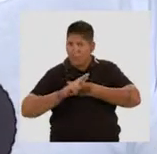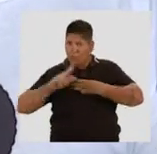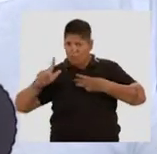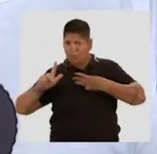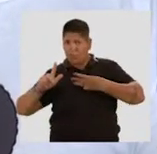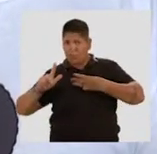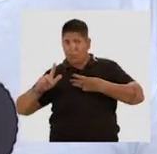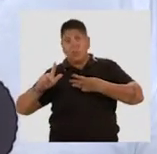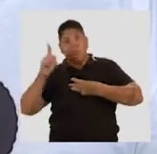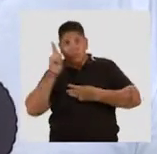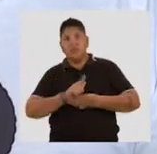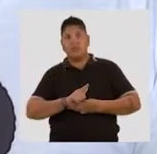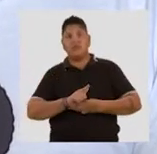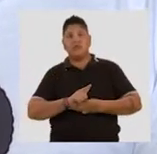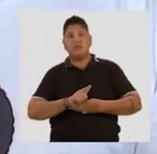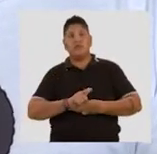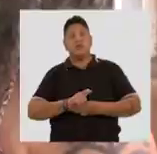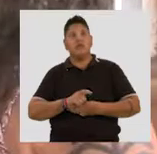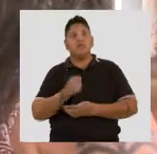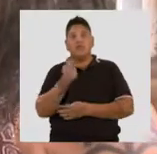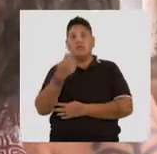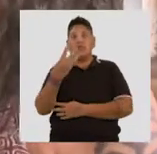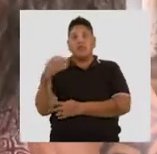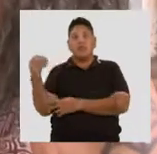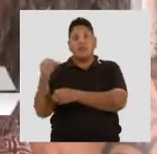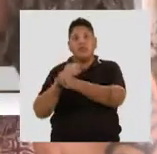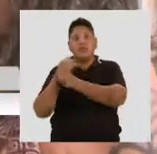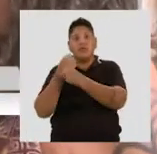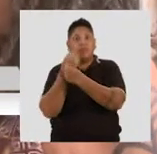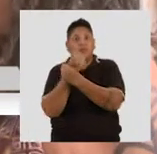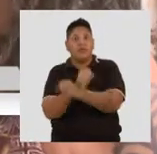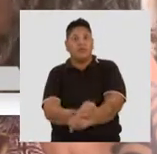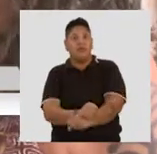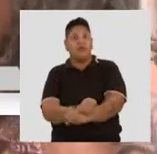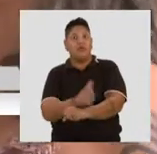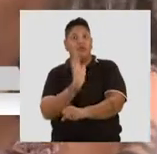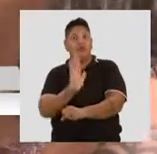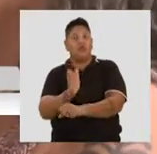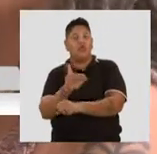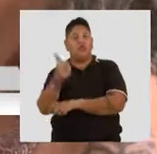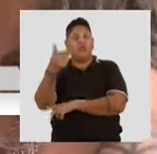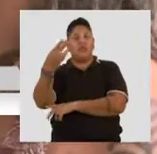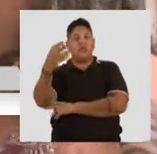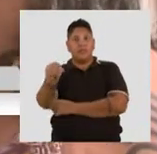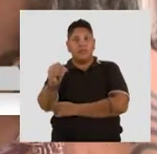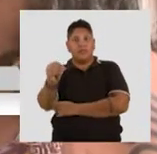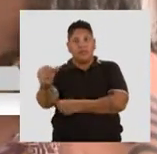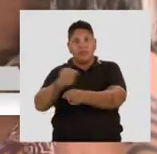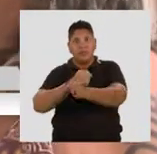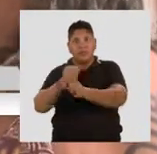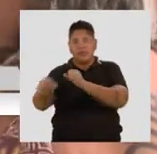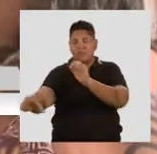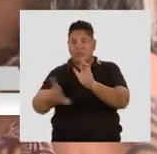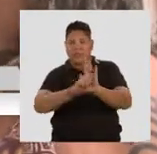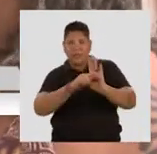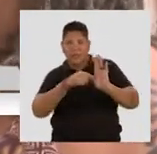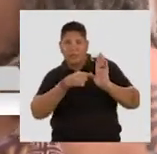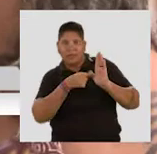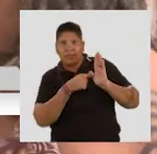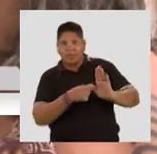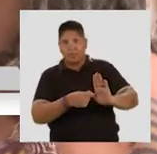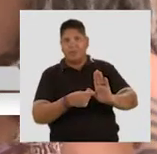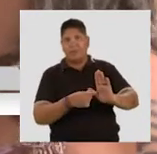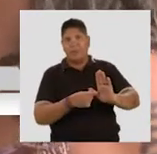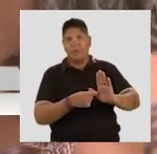funções diferentes, certo? Para dar conta. Quase 400 anos de escravismo. Vai fazer 131 anos agora de uma